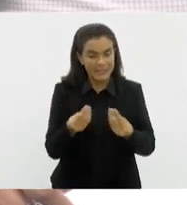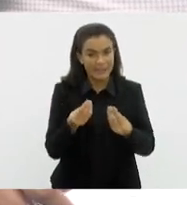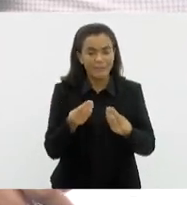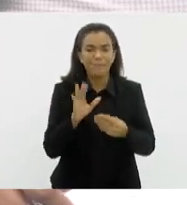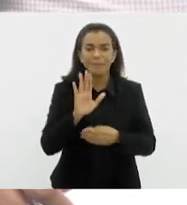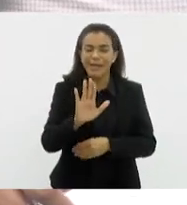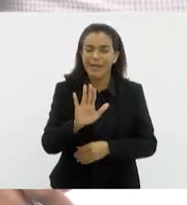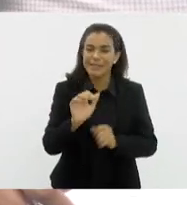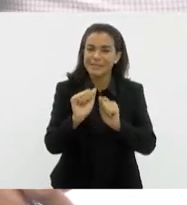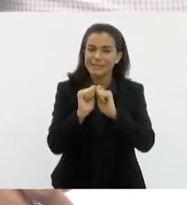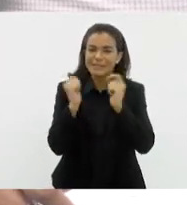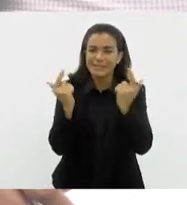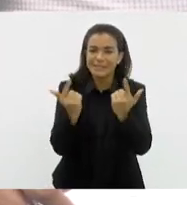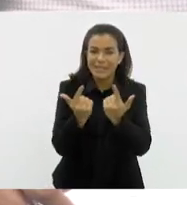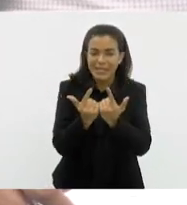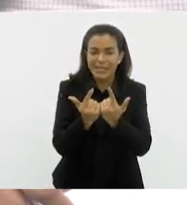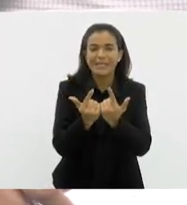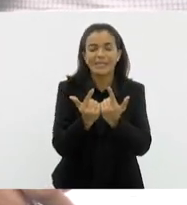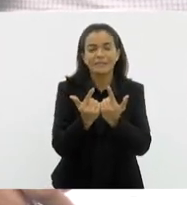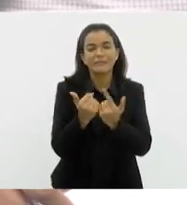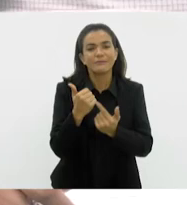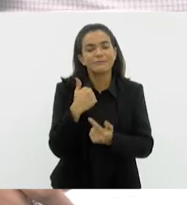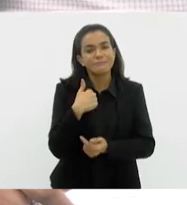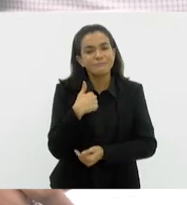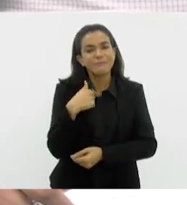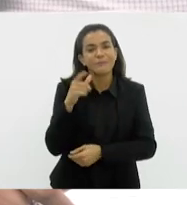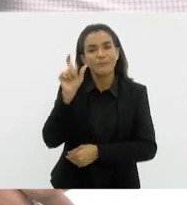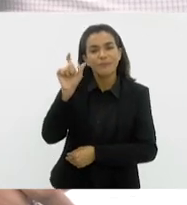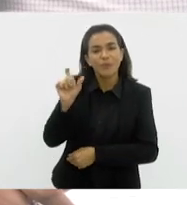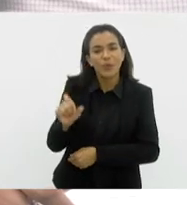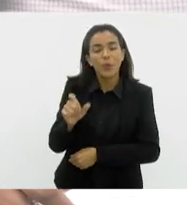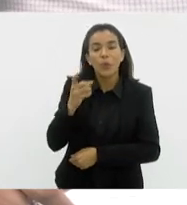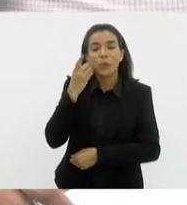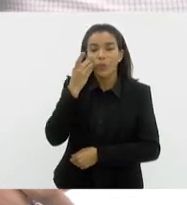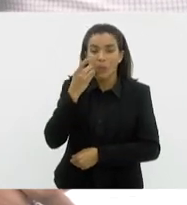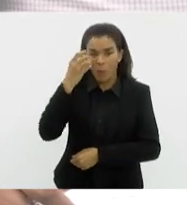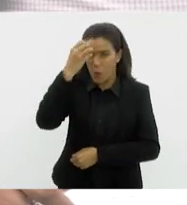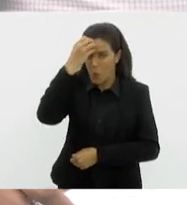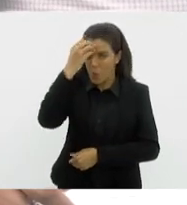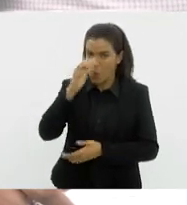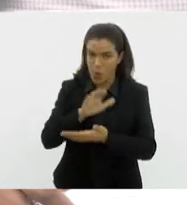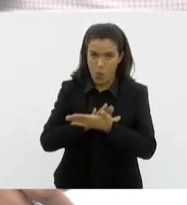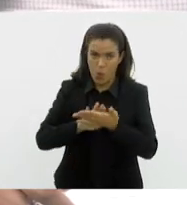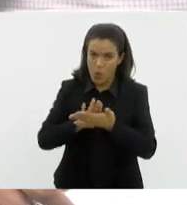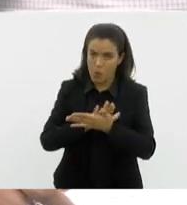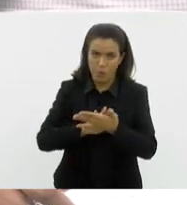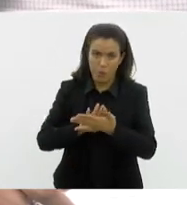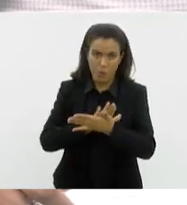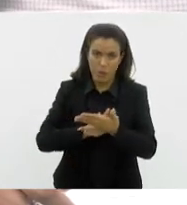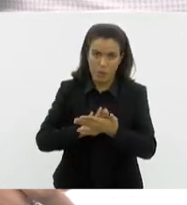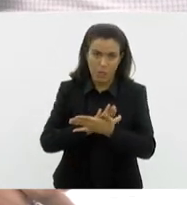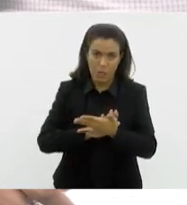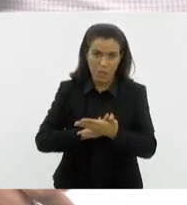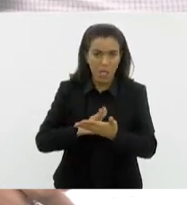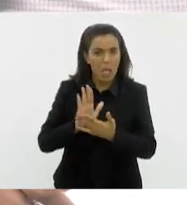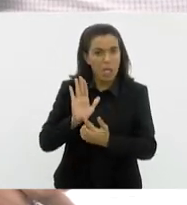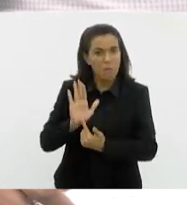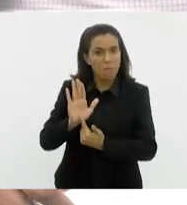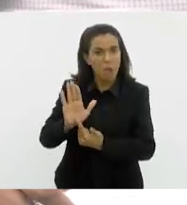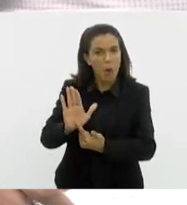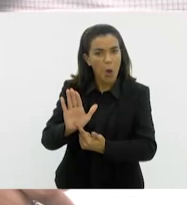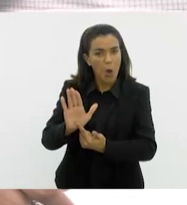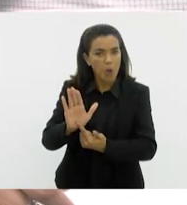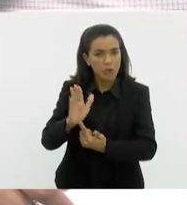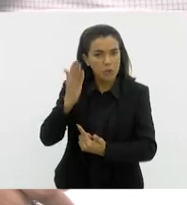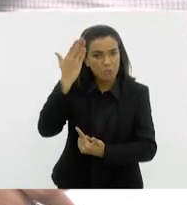Assembleia, veja o seguinte, é claro, o deputado não tem culpa nenhuma, porque ele mostra ficha limpa,